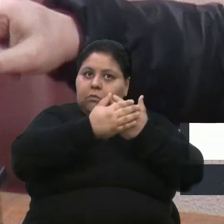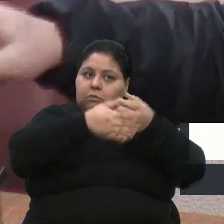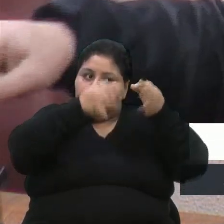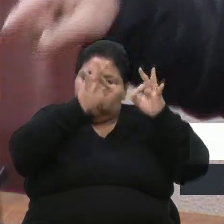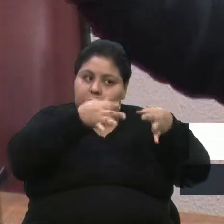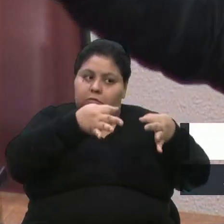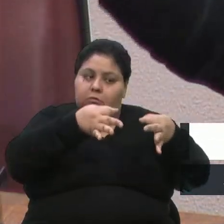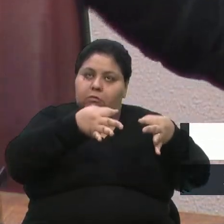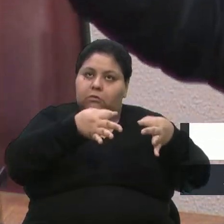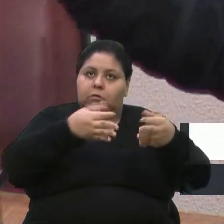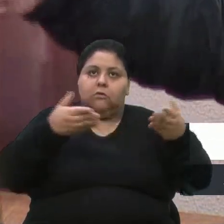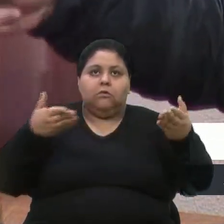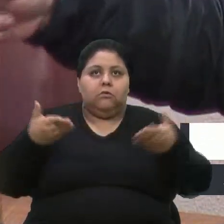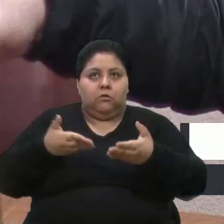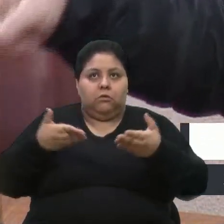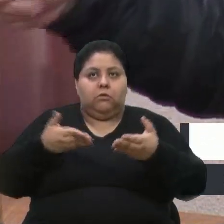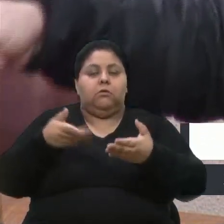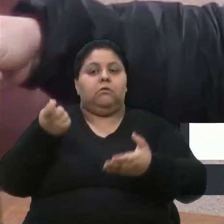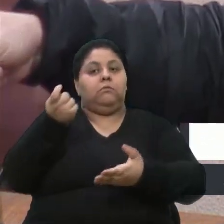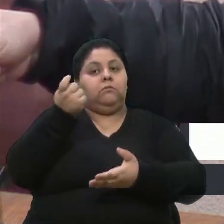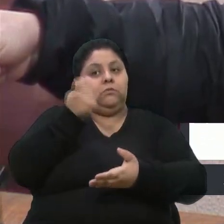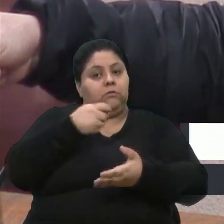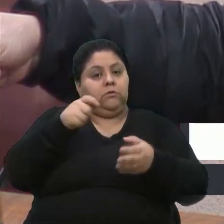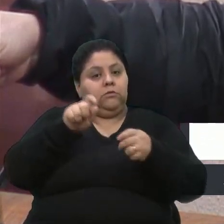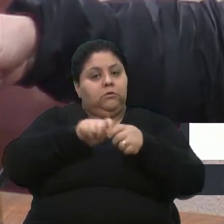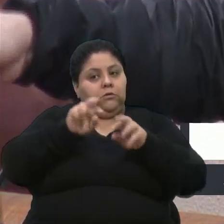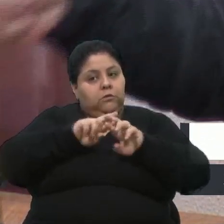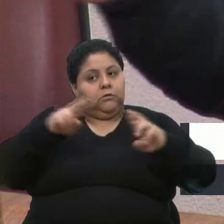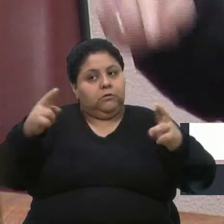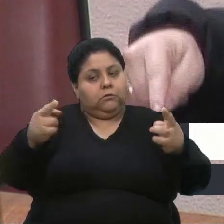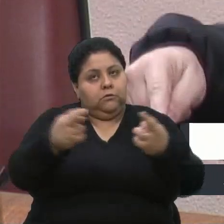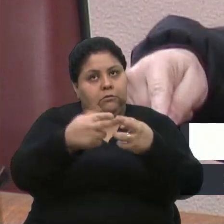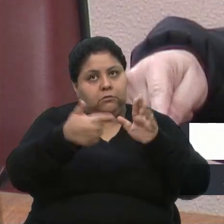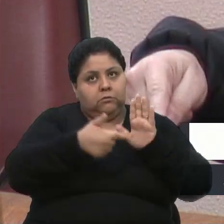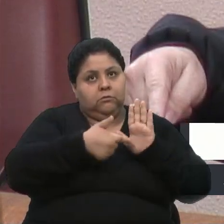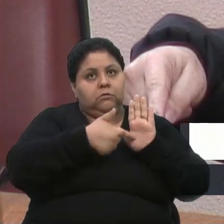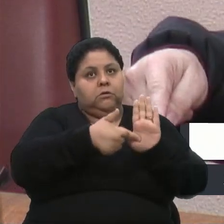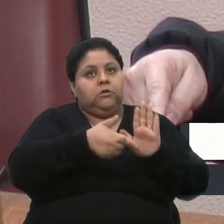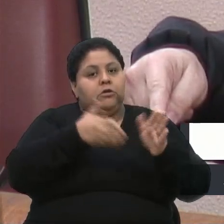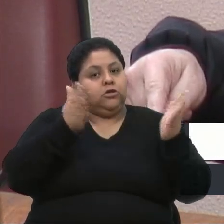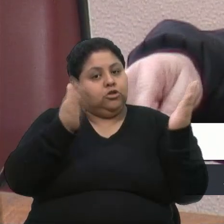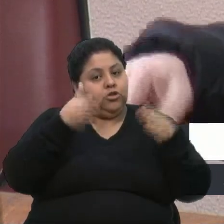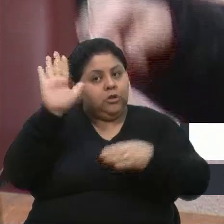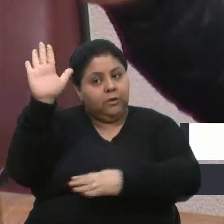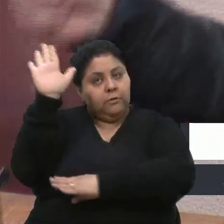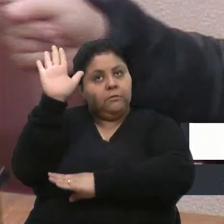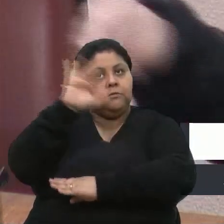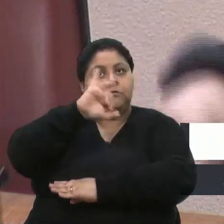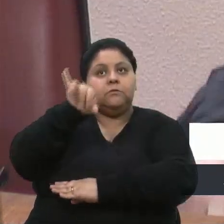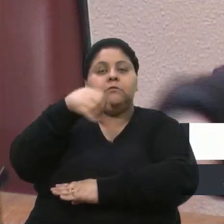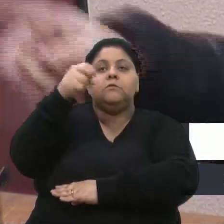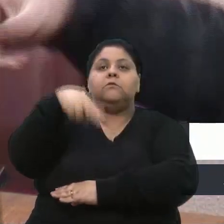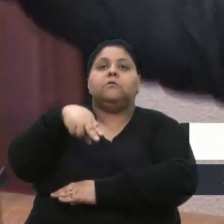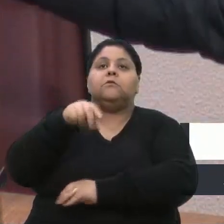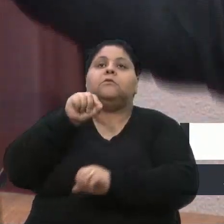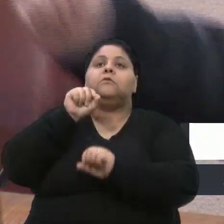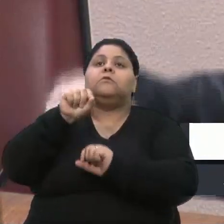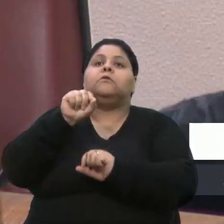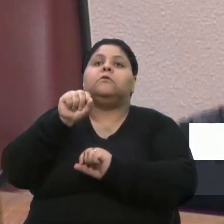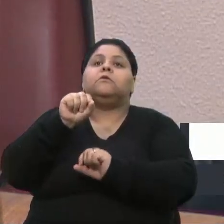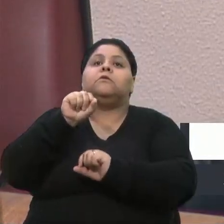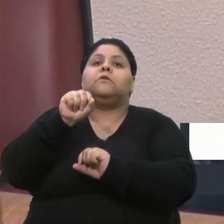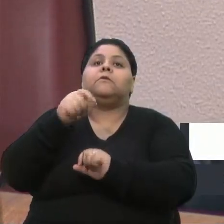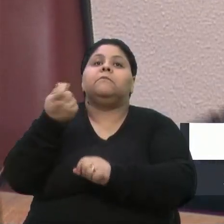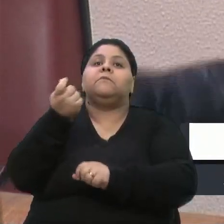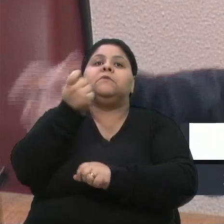posterior a eles estarem fazendo essas reuniões, vindo apresentar, e já tinham prometido, então, para junho, quem, então, gastou, acho que tem que ser